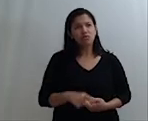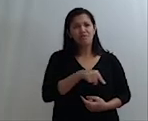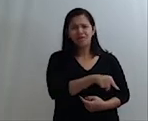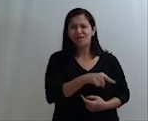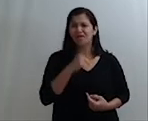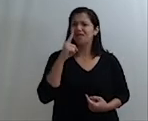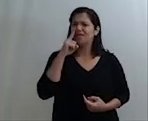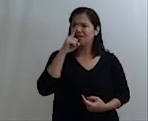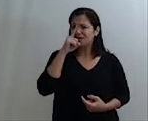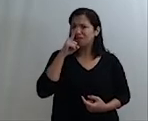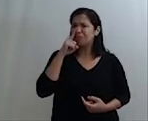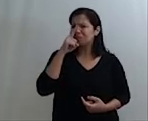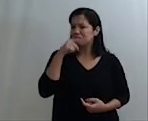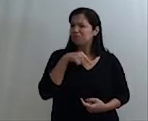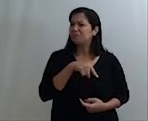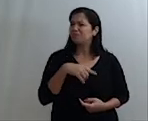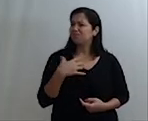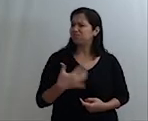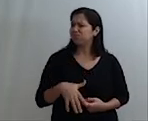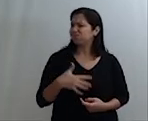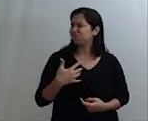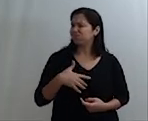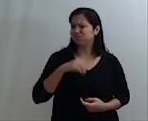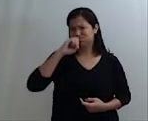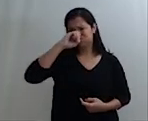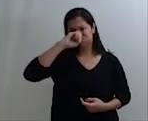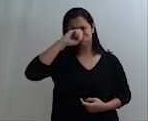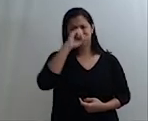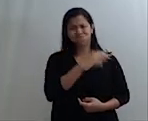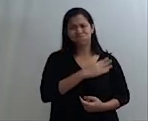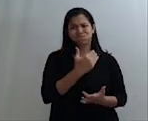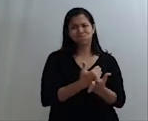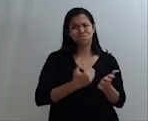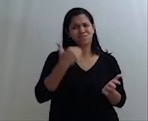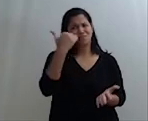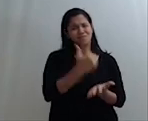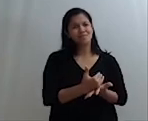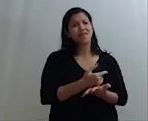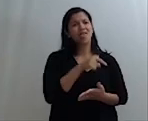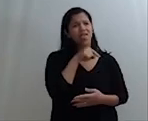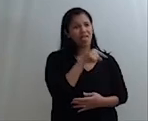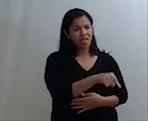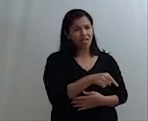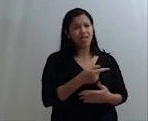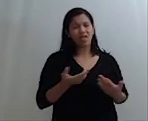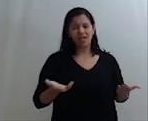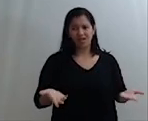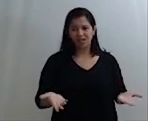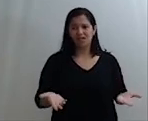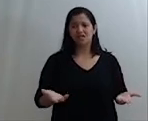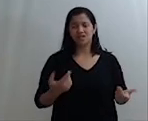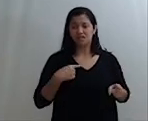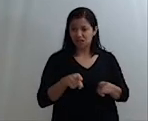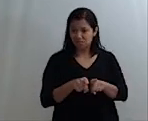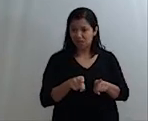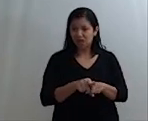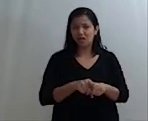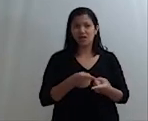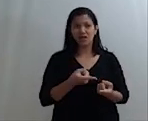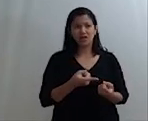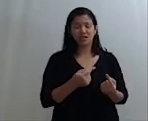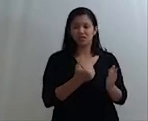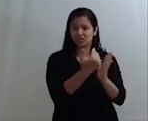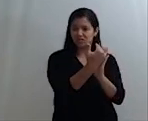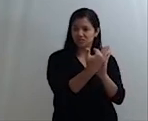desses fatos que são imputados ao paciente e a hora recorrente aqui é um recurso decs e aos corréus